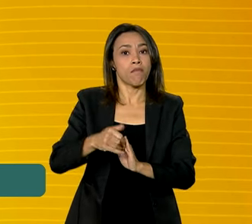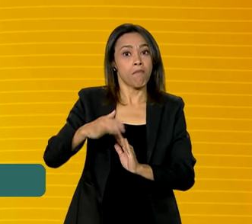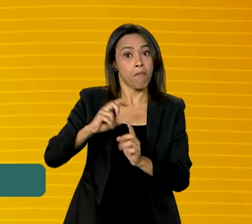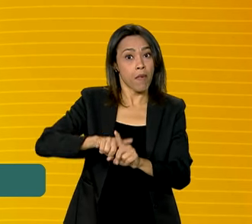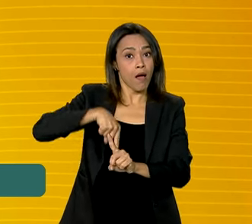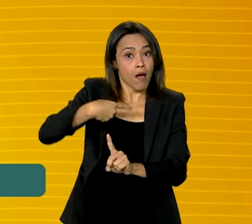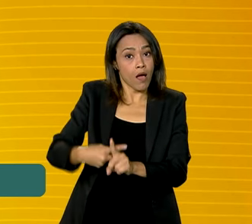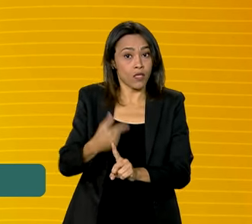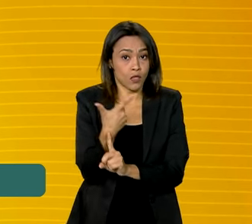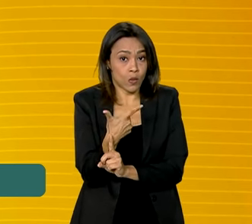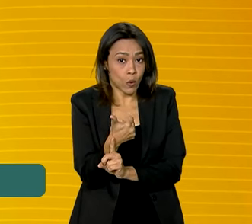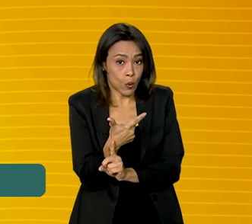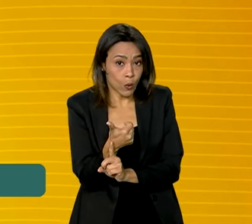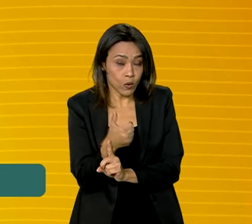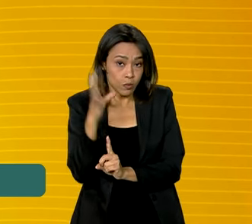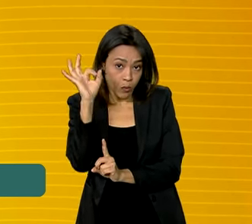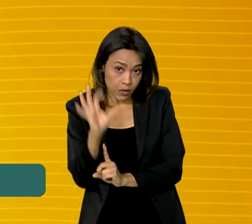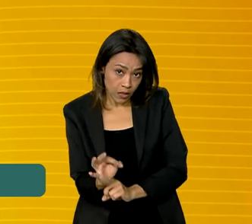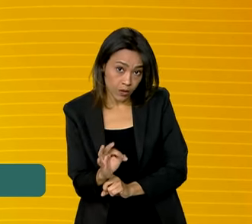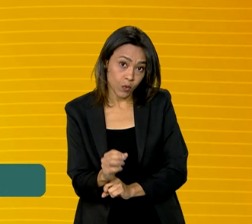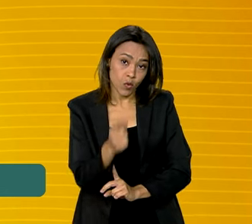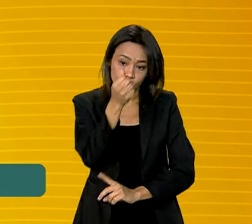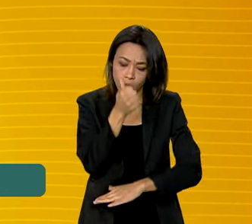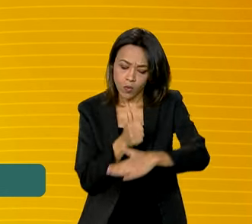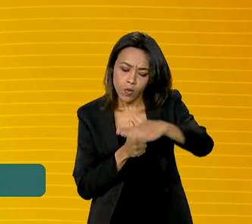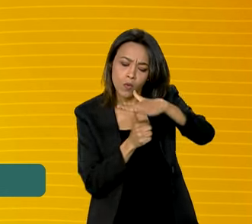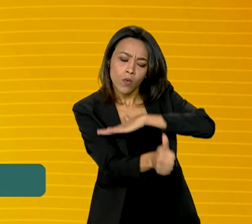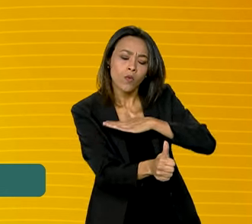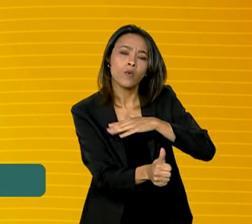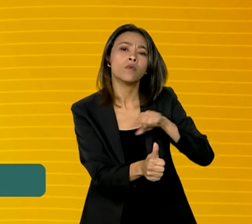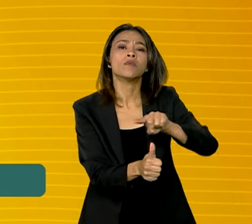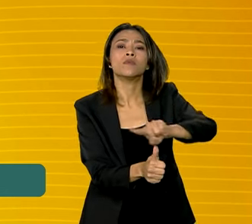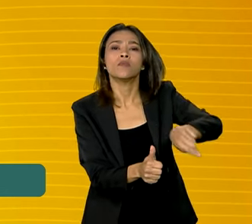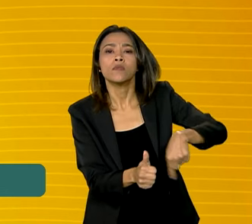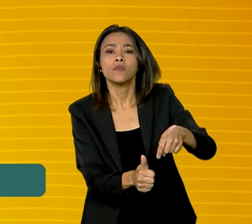12%, os investimentos em mais